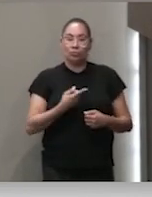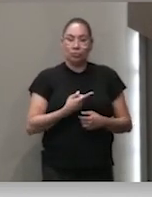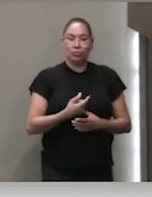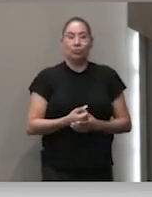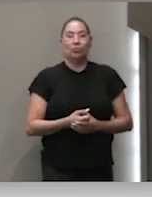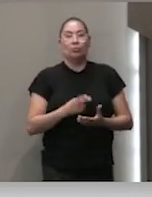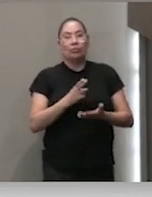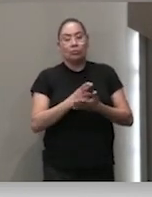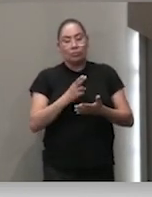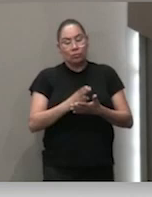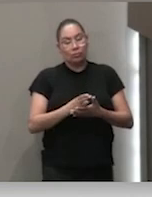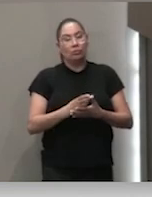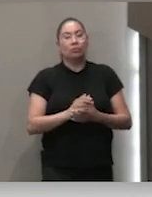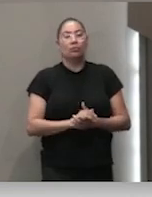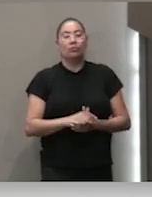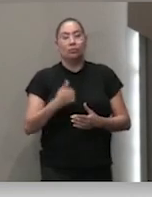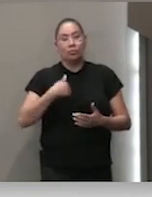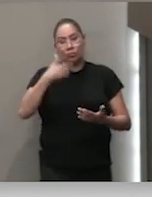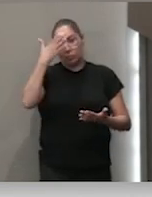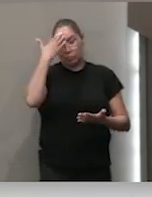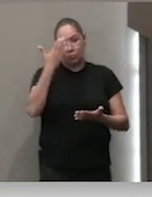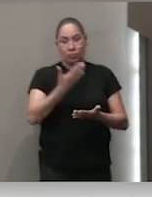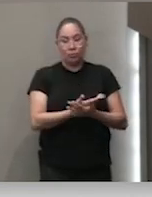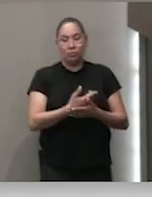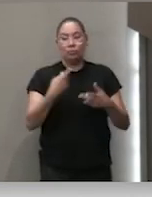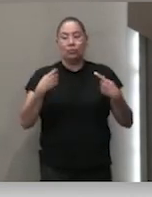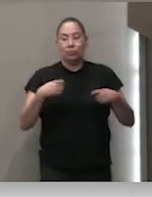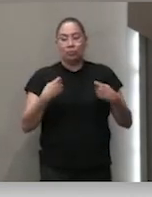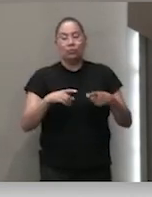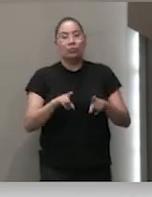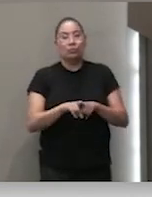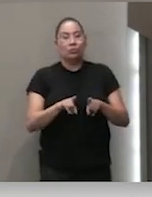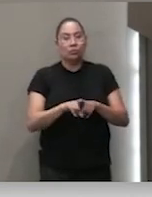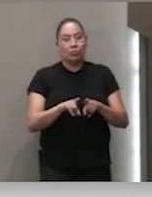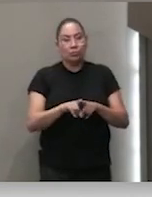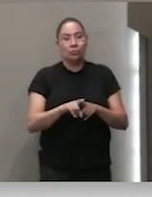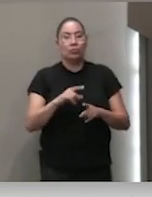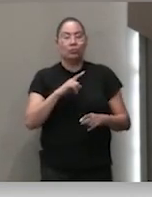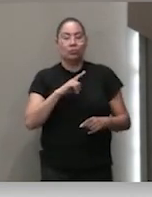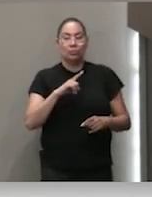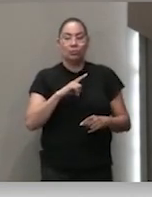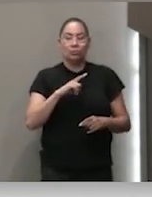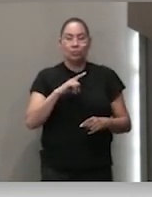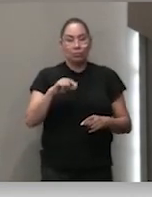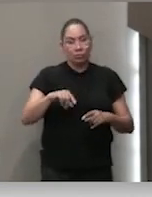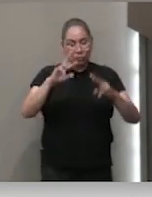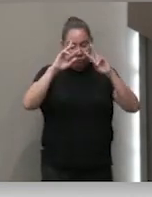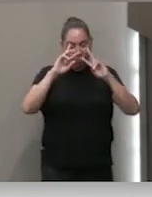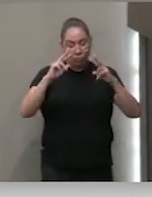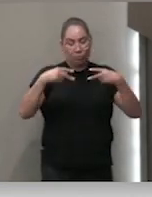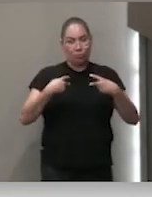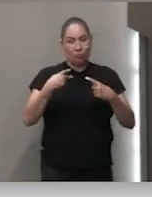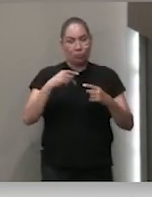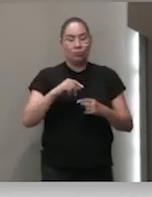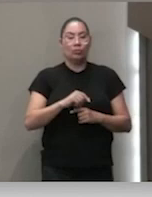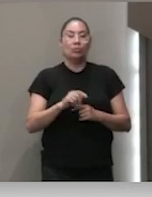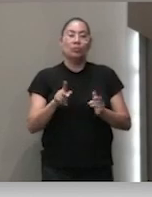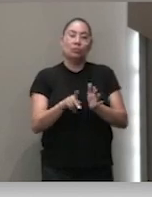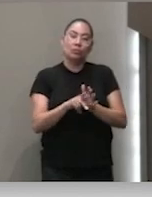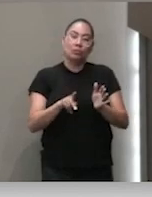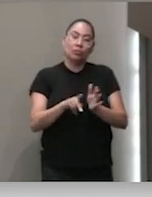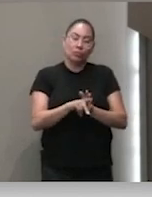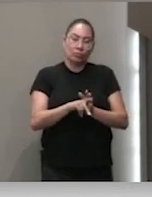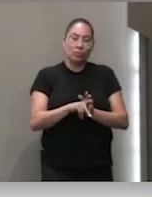esteve sempre do nosso lado. Então acredito que temos que dar também, né, esse reconhecimento ao nosso querido amigo Márcio